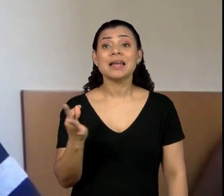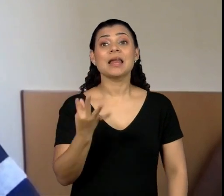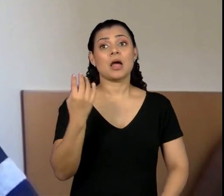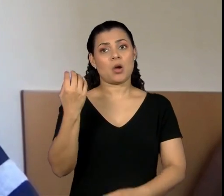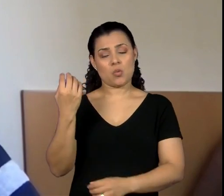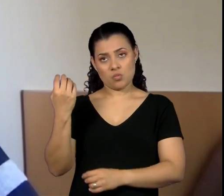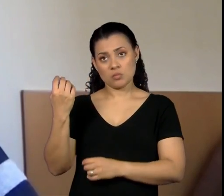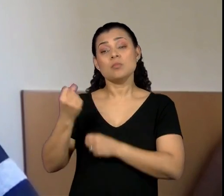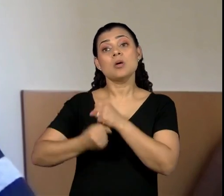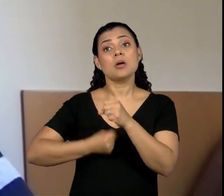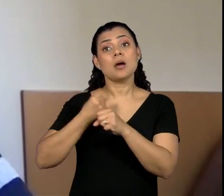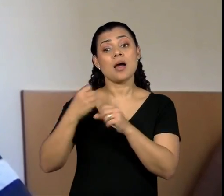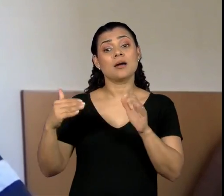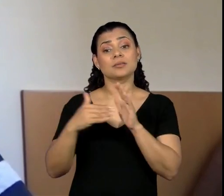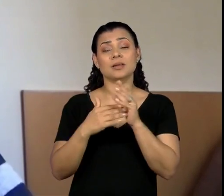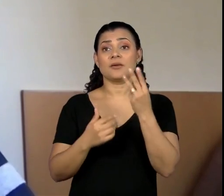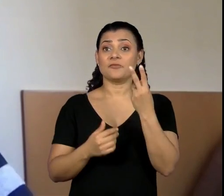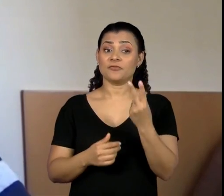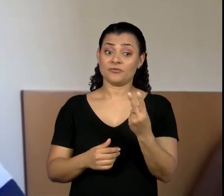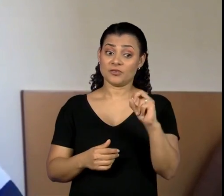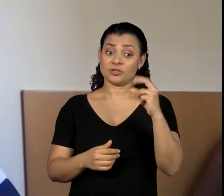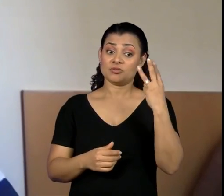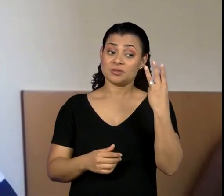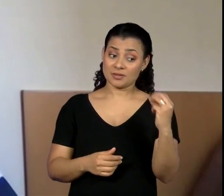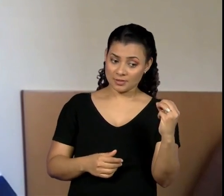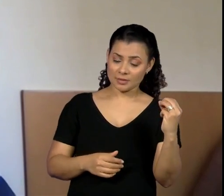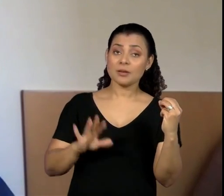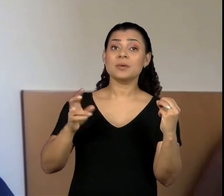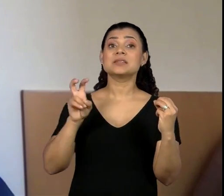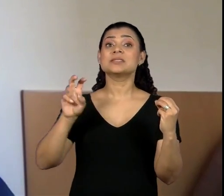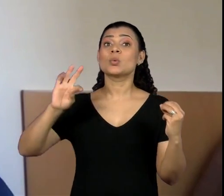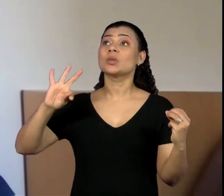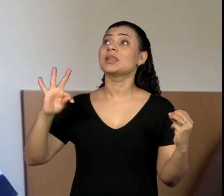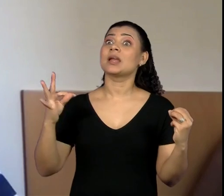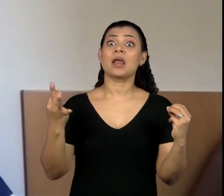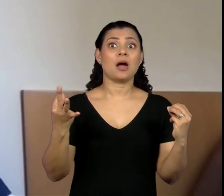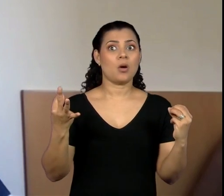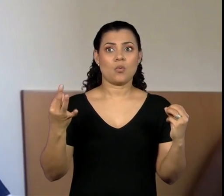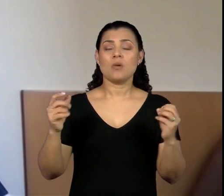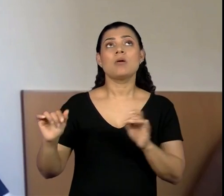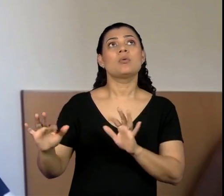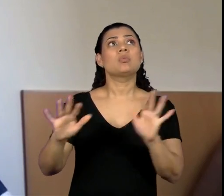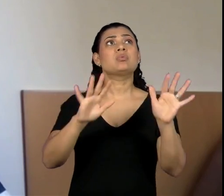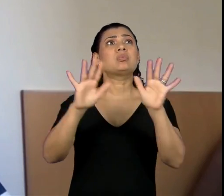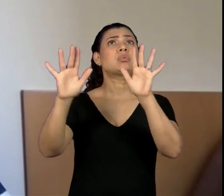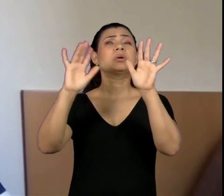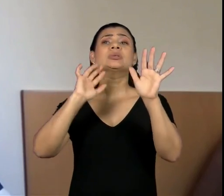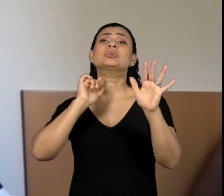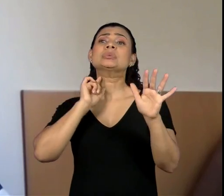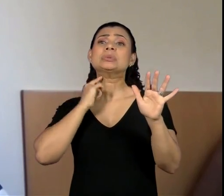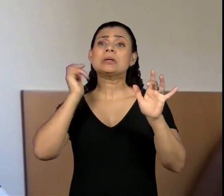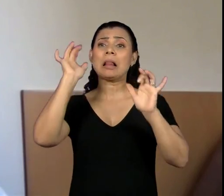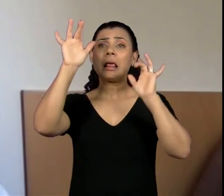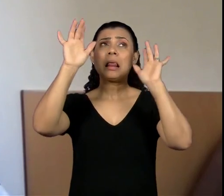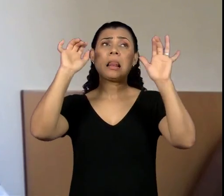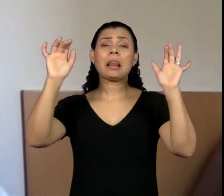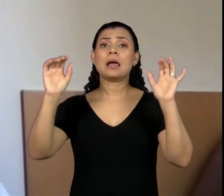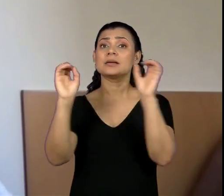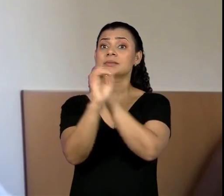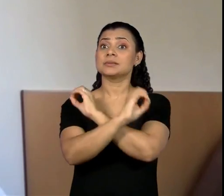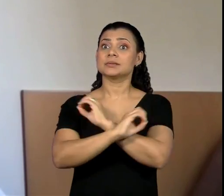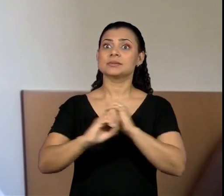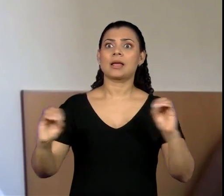até 2030 e depois fala em 5 trilhões, né, para você chegar a ter emissões zero,